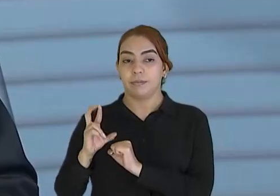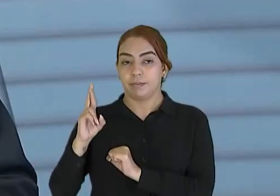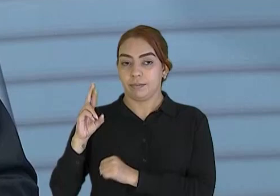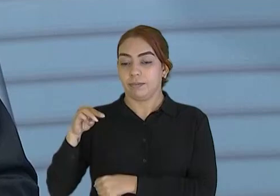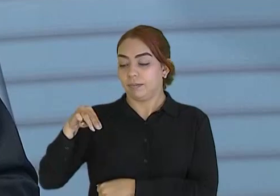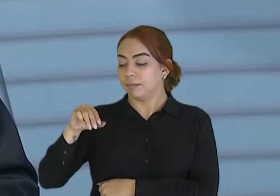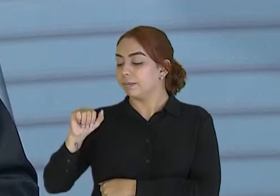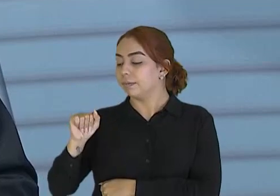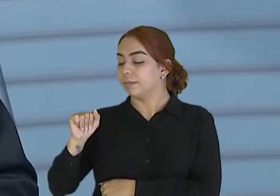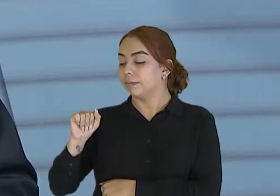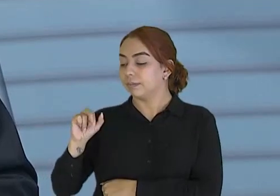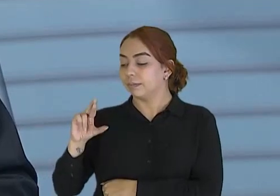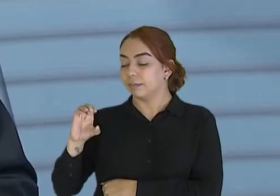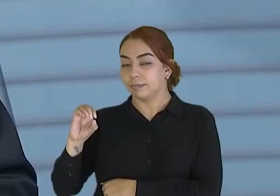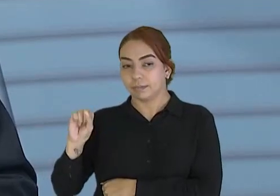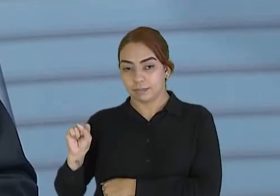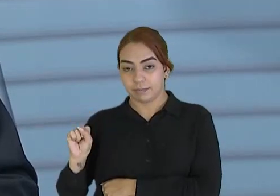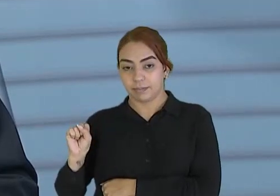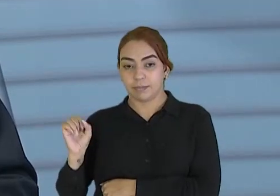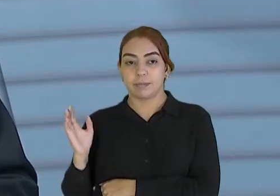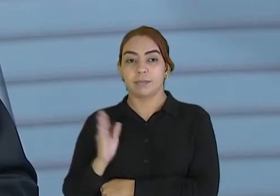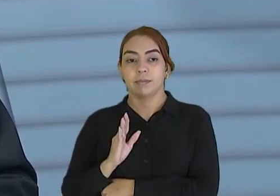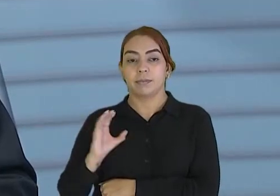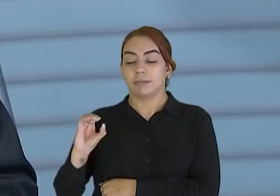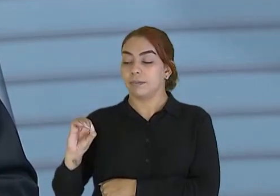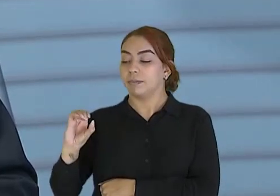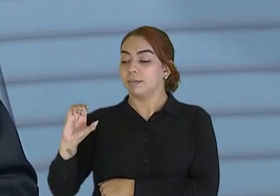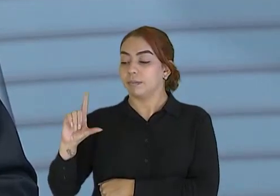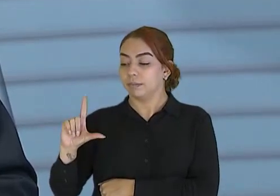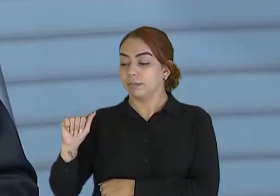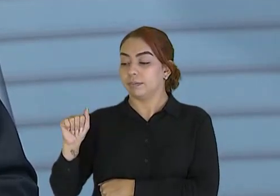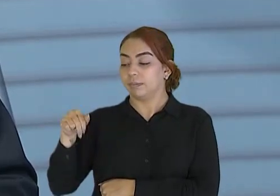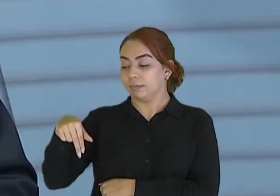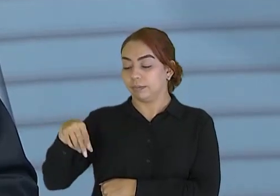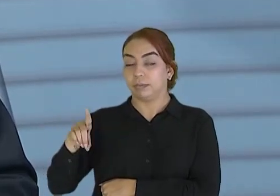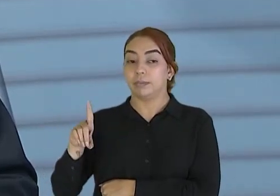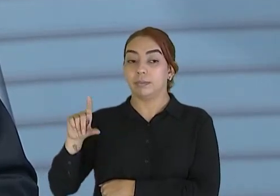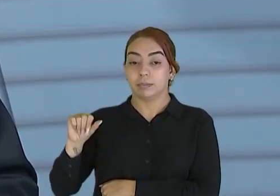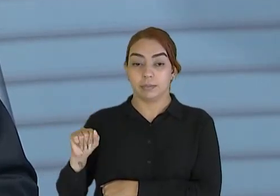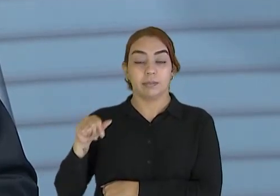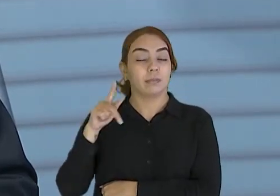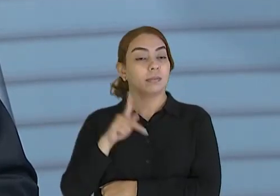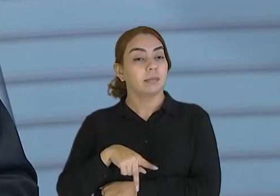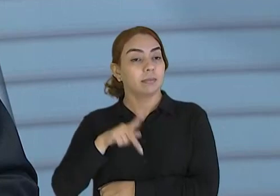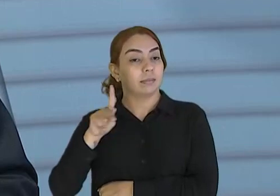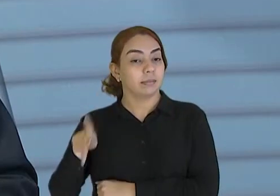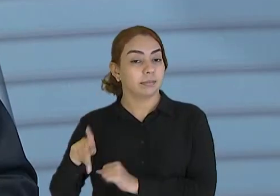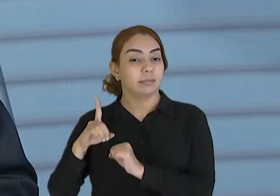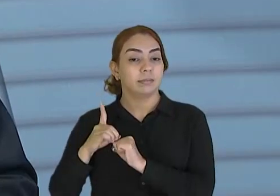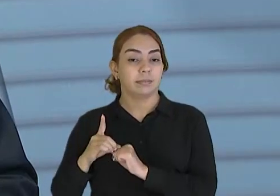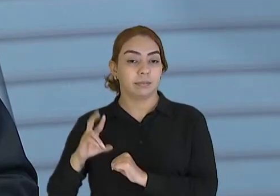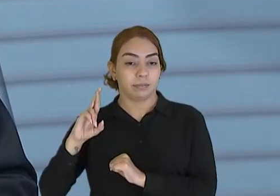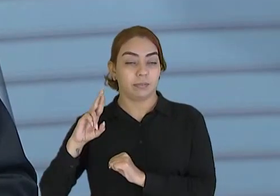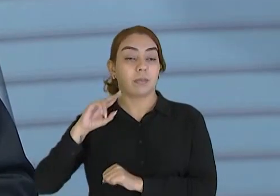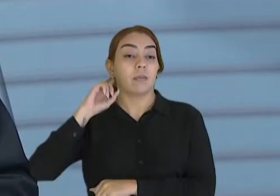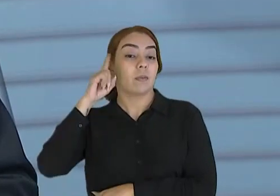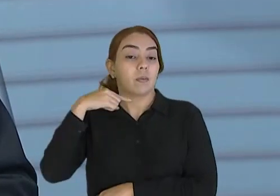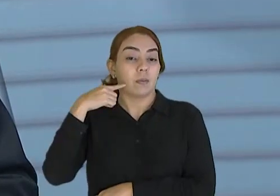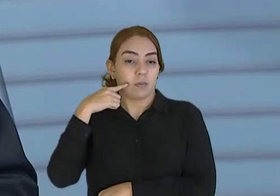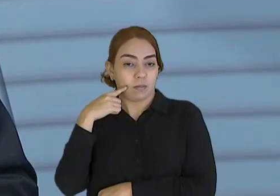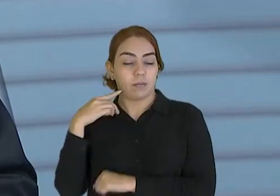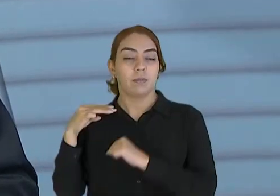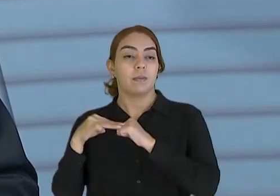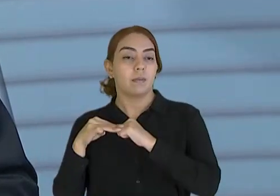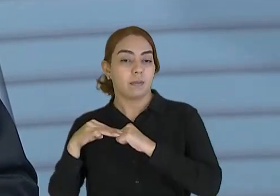Marcos Maurício Holanda. Professor Marcos Maurício Holanda, que é professor, doutor em Direito Constitucional, ele é mestre